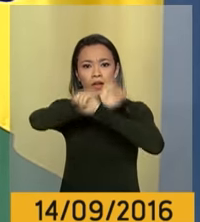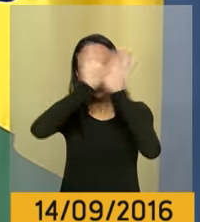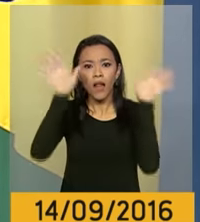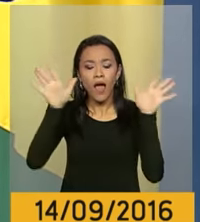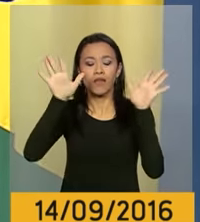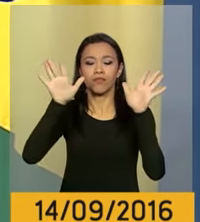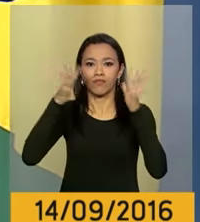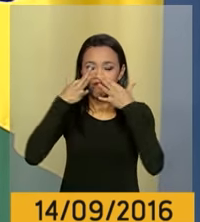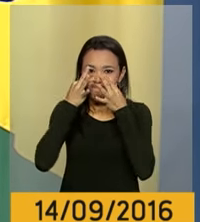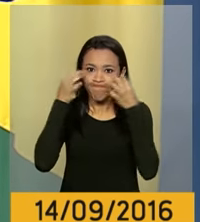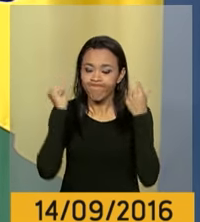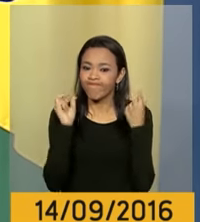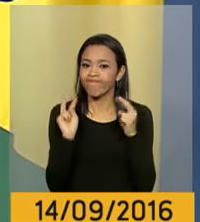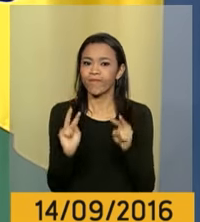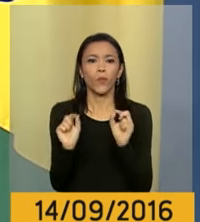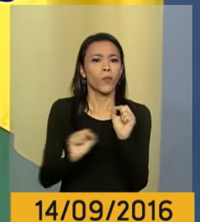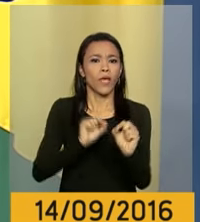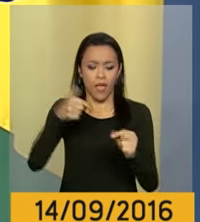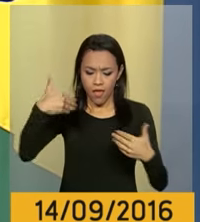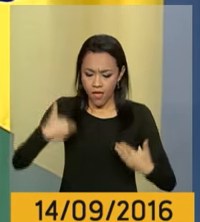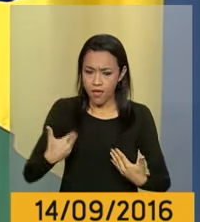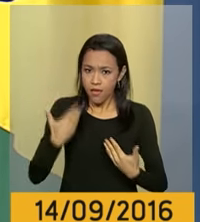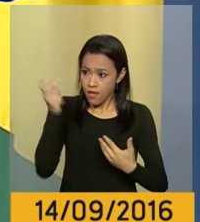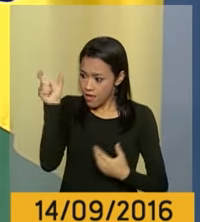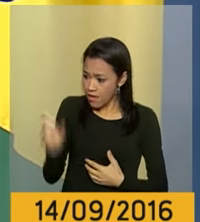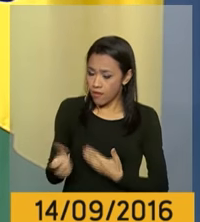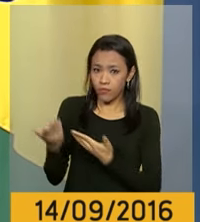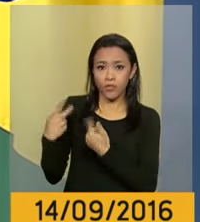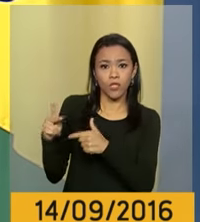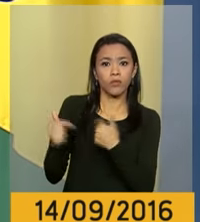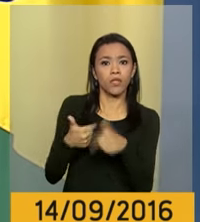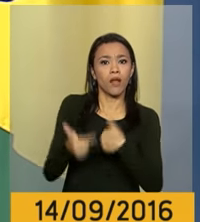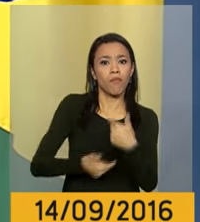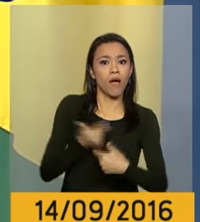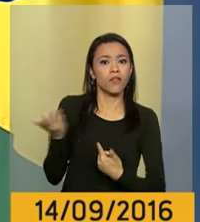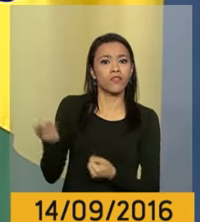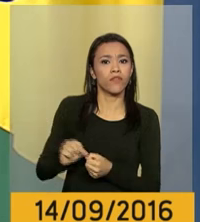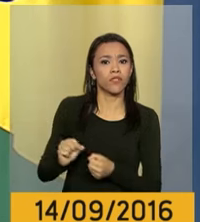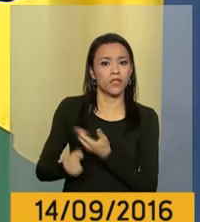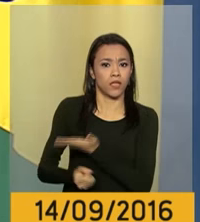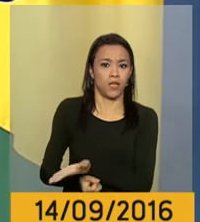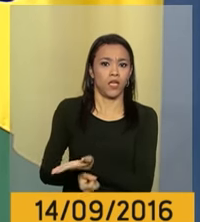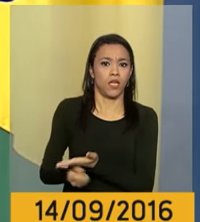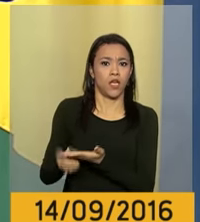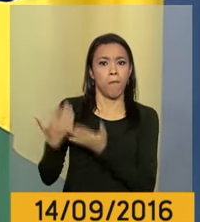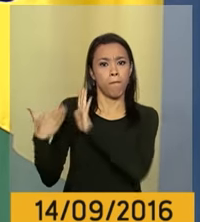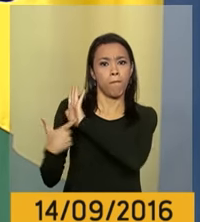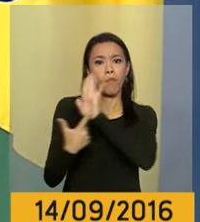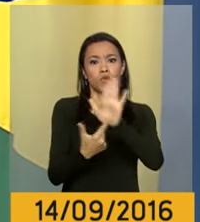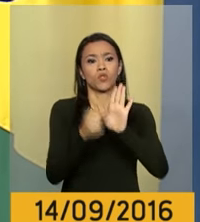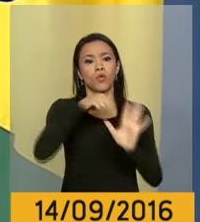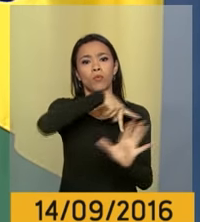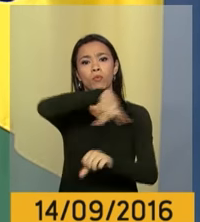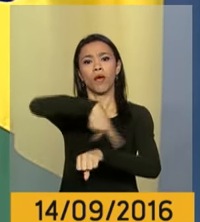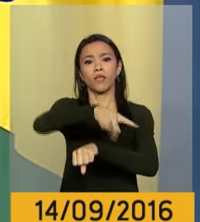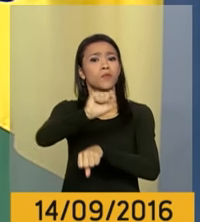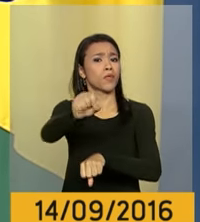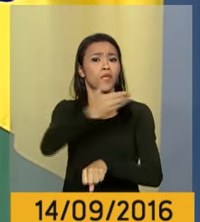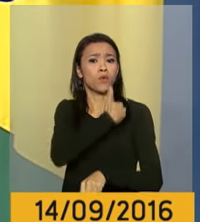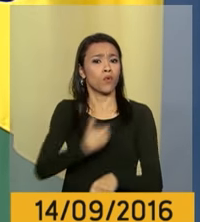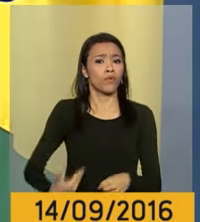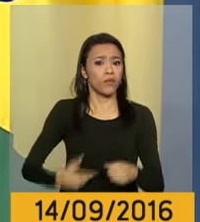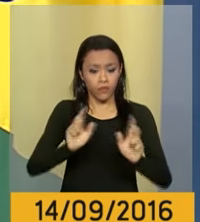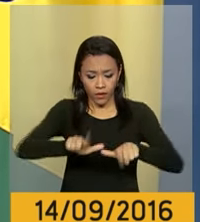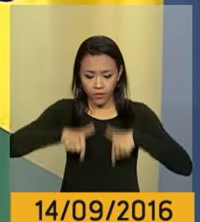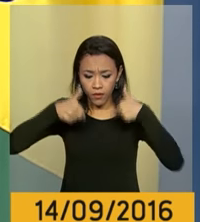mais concretizável, Ricardo, do que esse trabalho que você acabou de fazer. Você acabou de revelar ao país o que o governo está